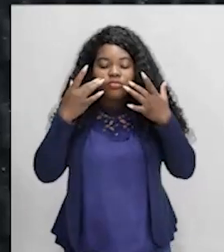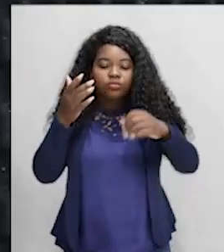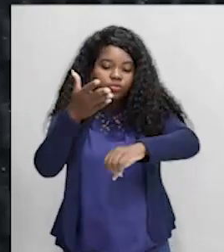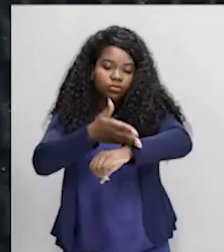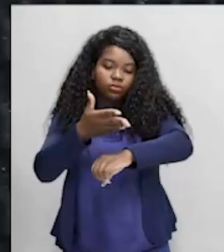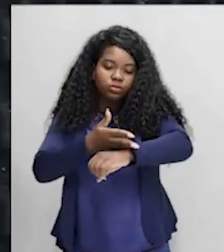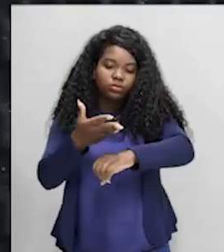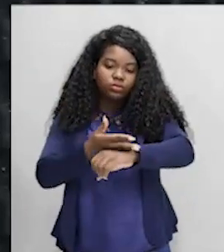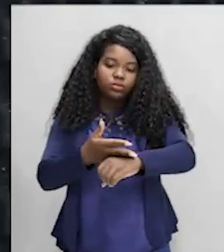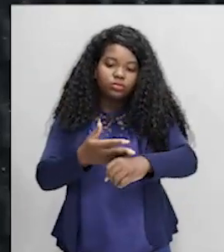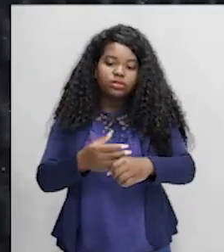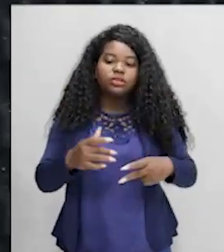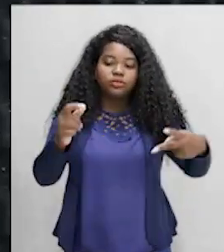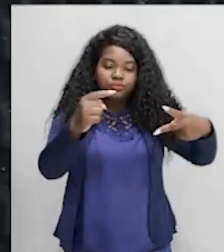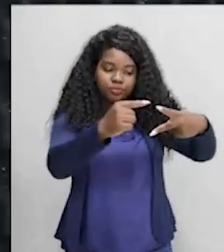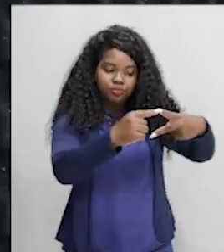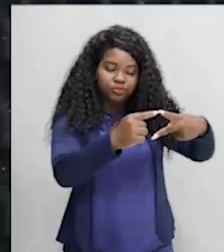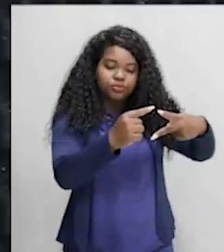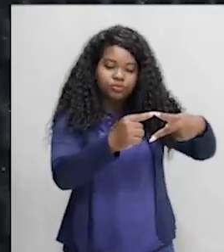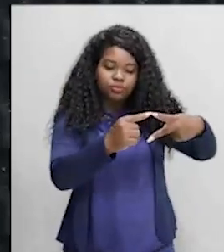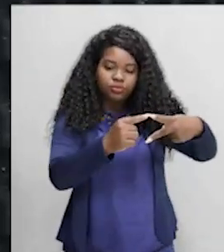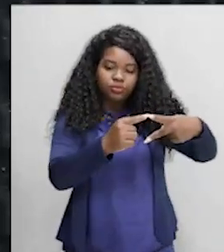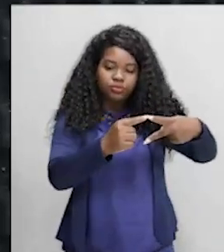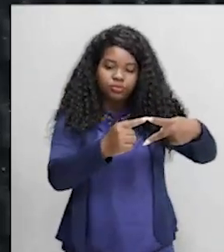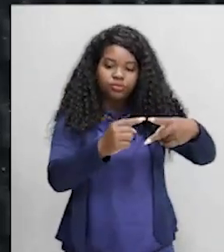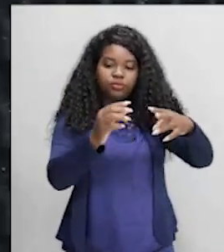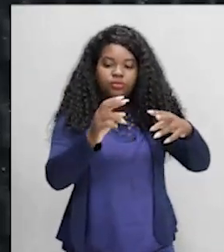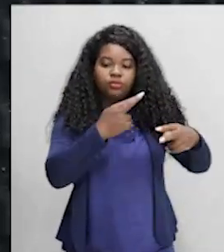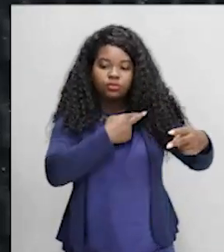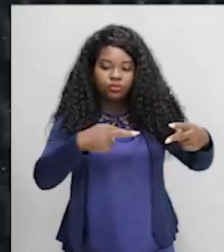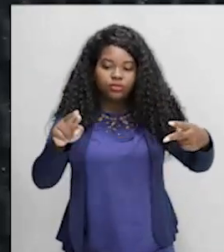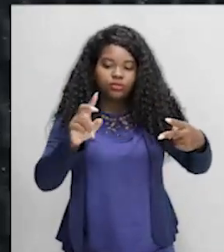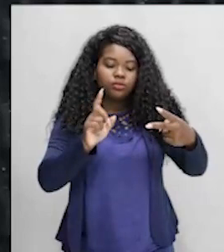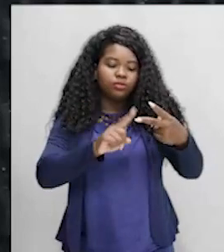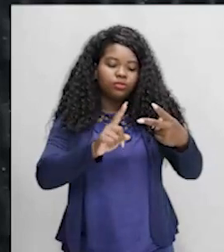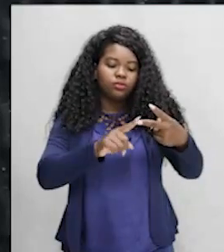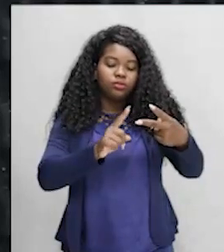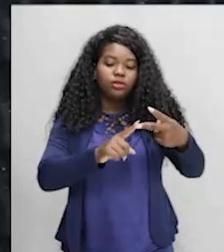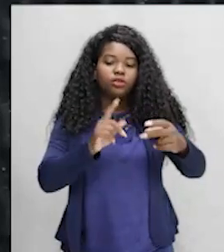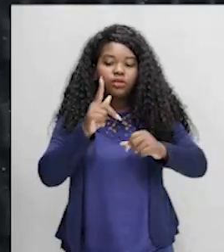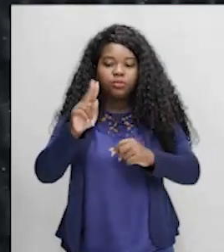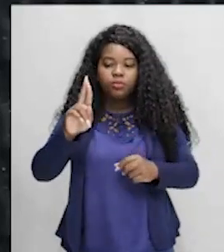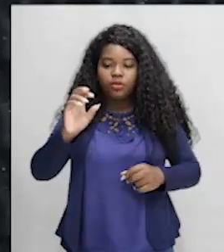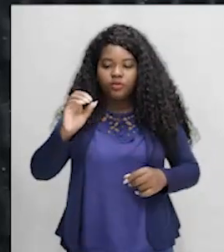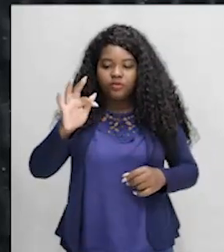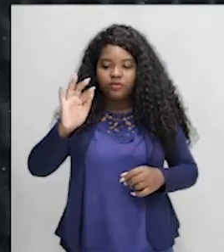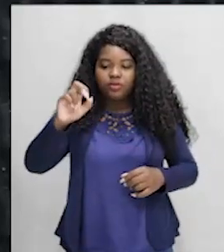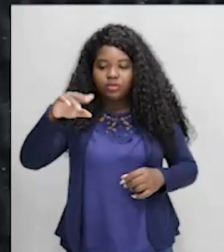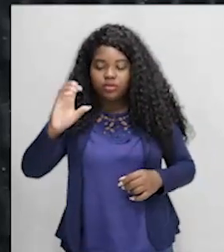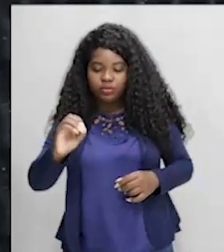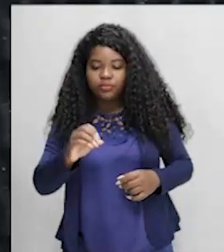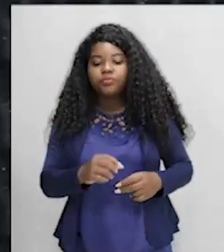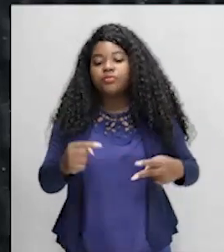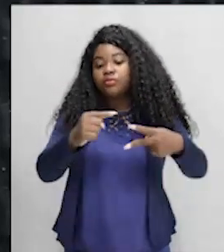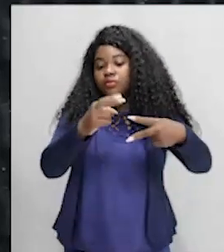O palco em si, a representação. O teatro religioso. Dois, o teatro profano. Como o nome diz, o teatro religioso tinha